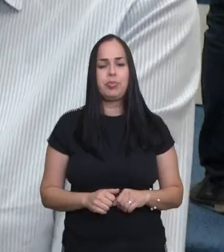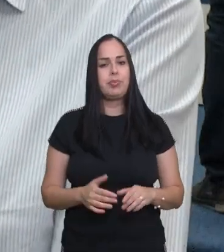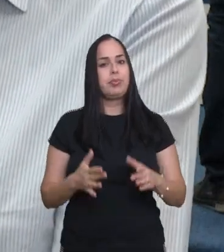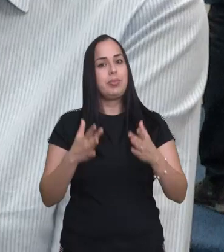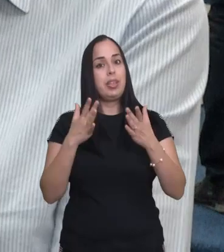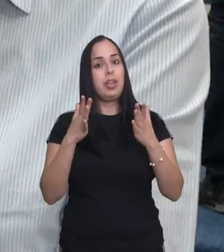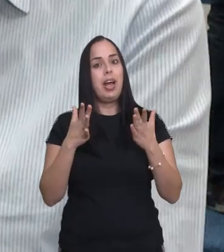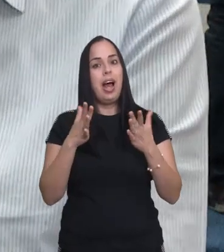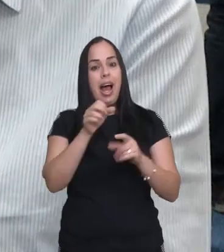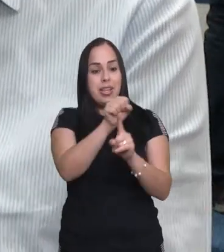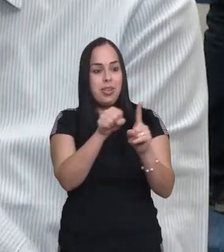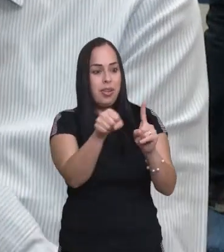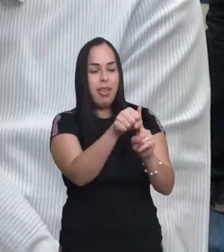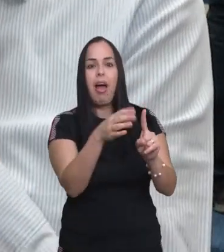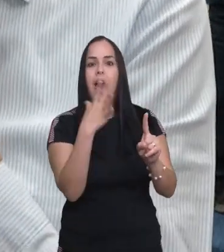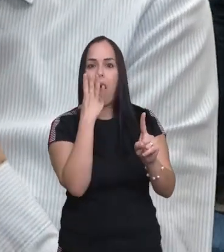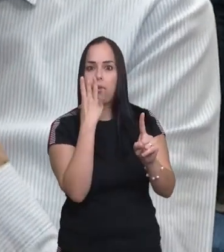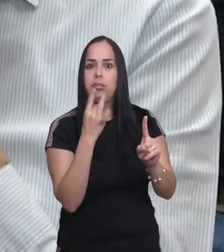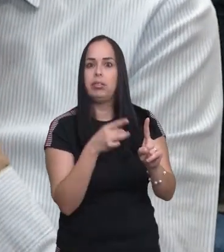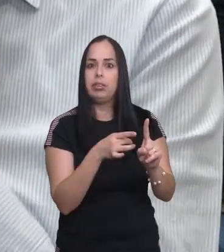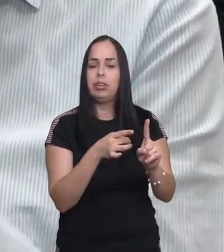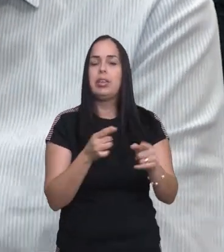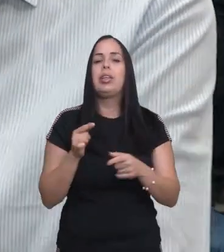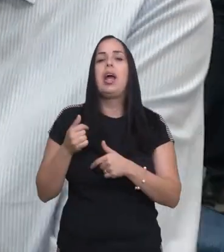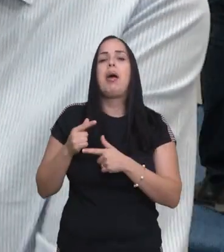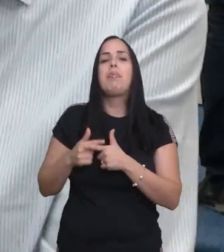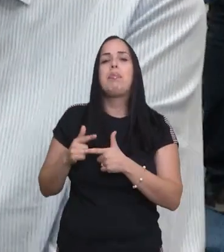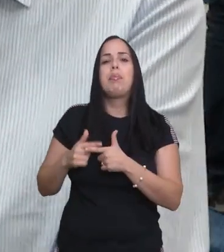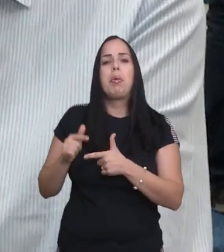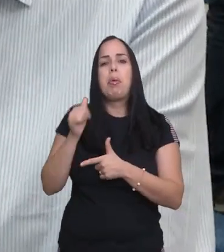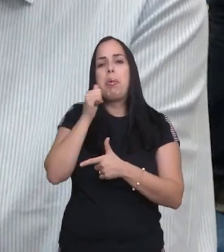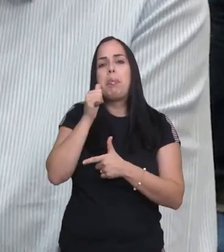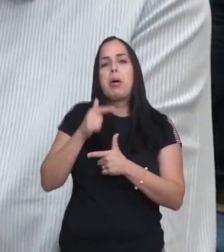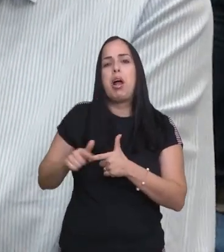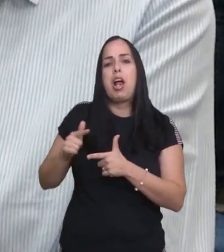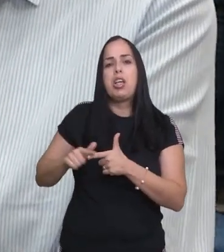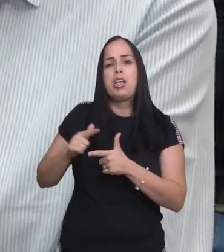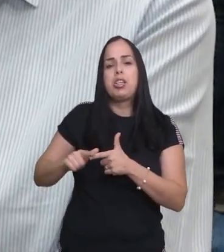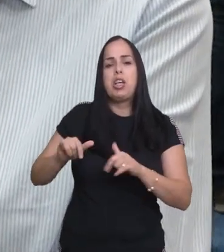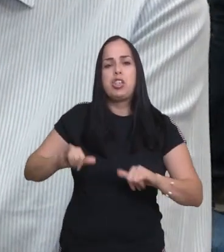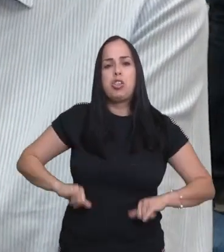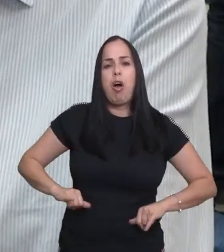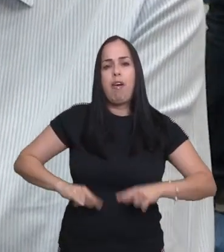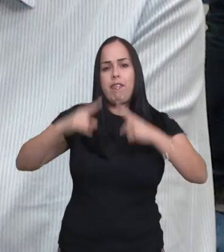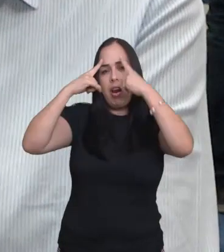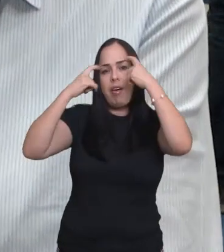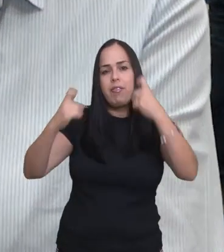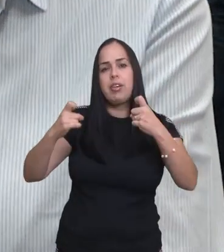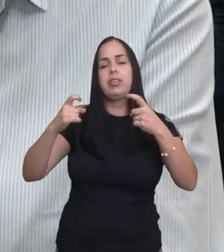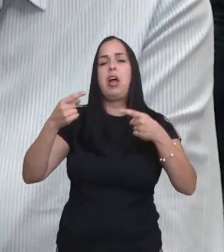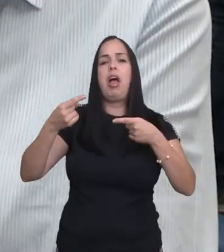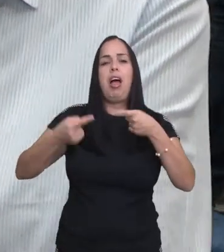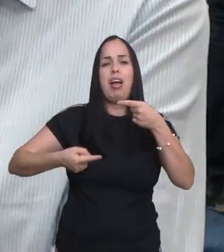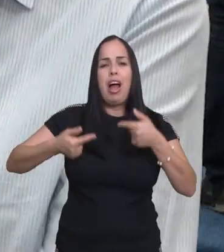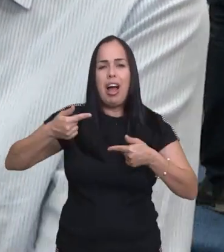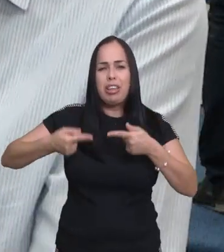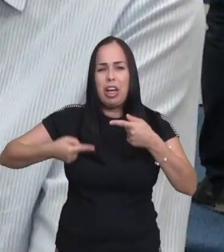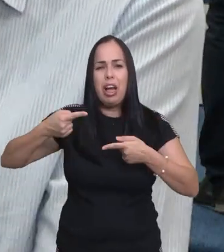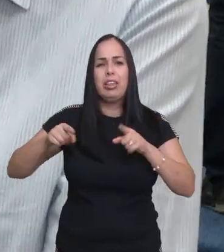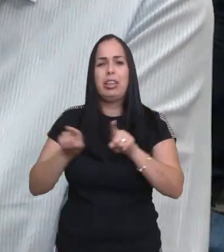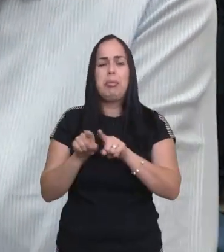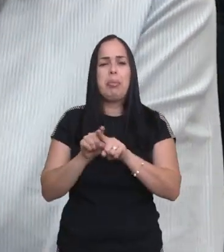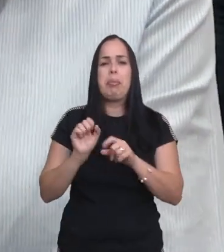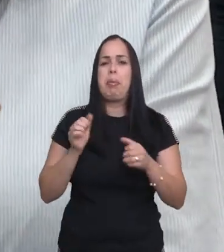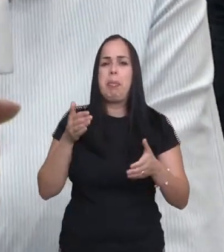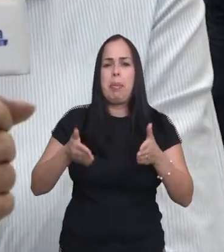chamar a atenção da sociedade, de todos os problemas que a mulher vem passando, com relação à violência, com relação à guerra, com relação à